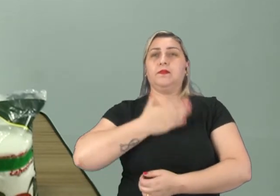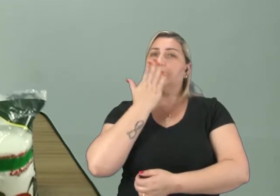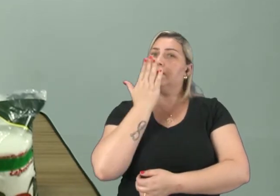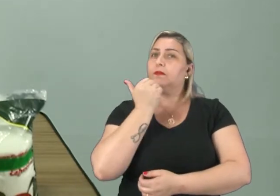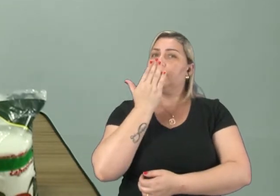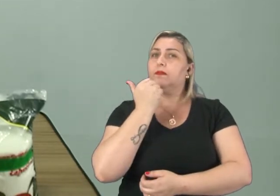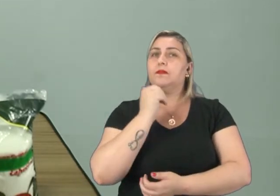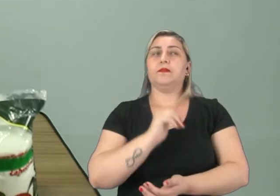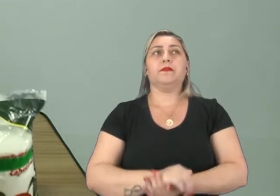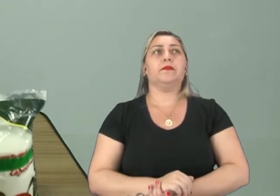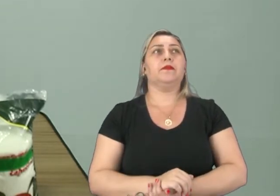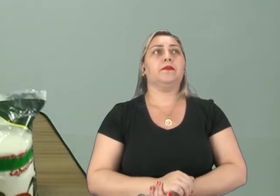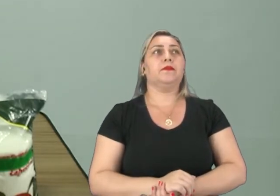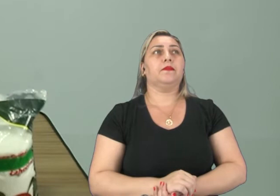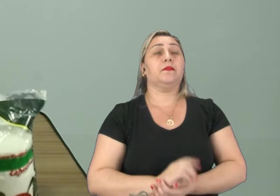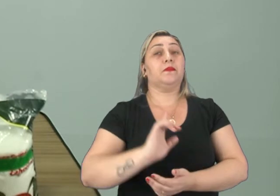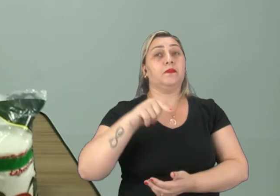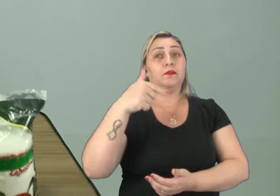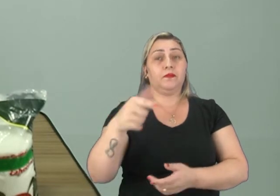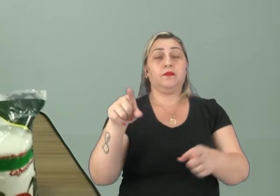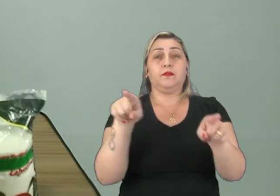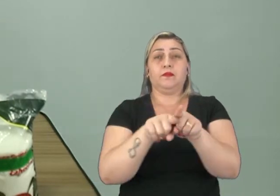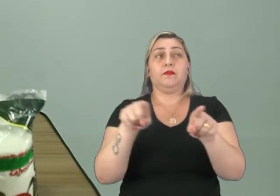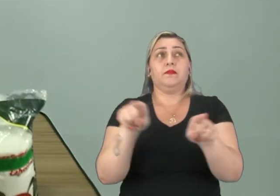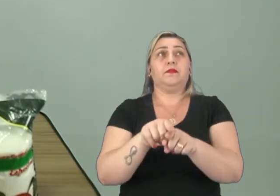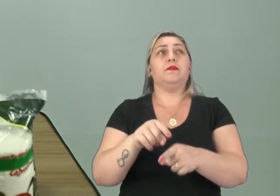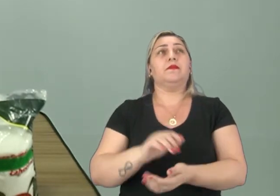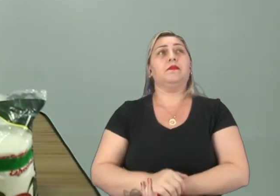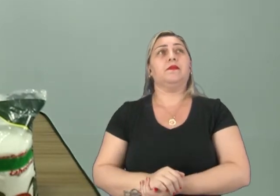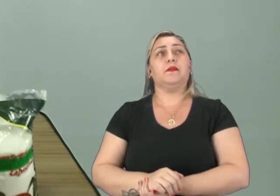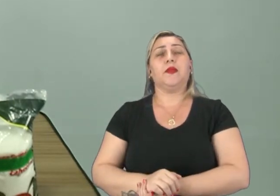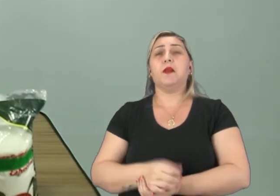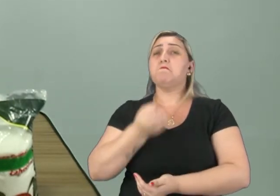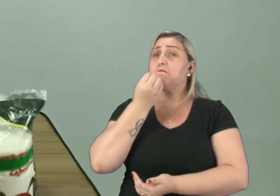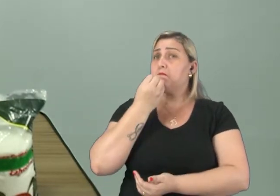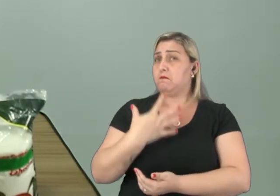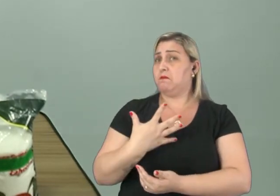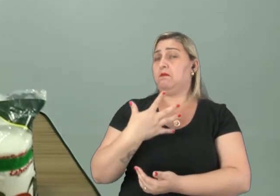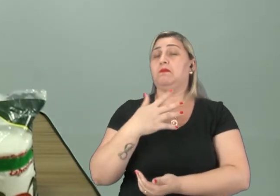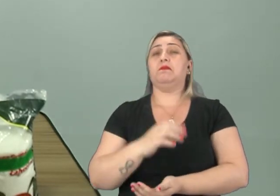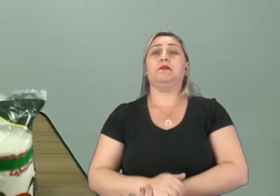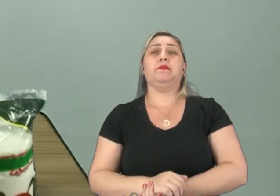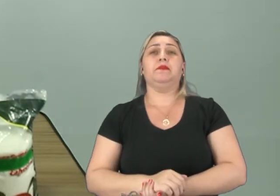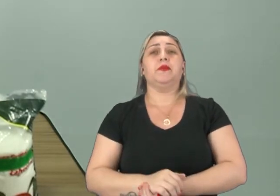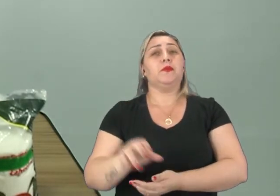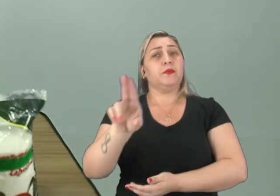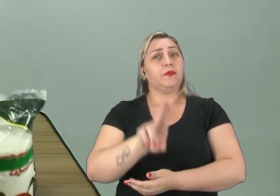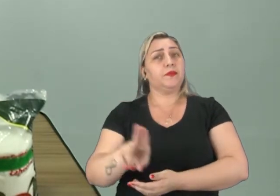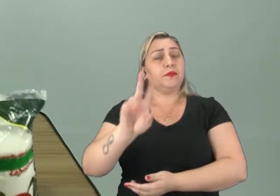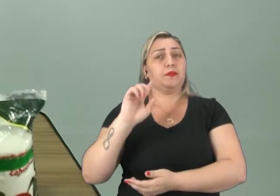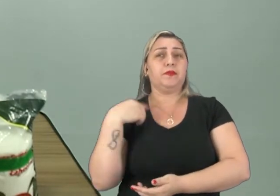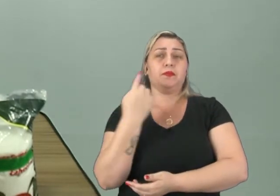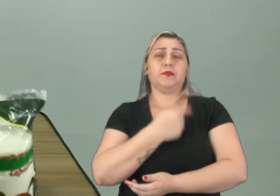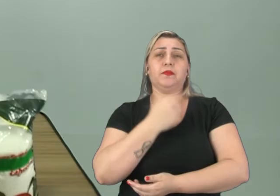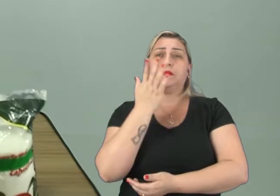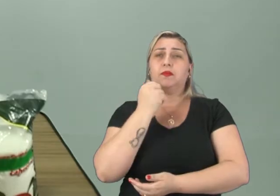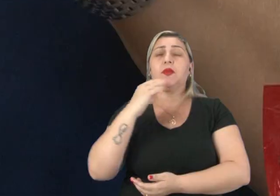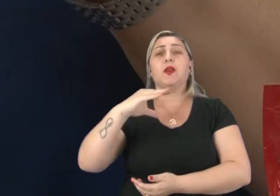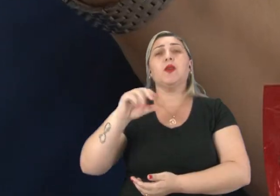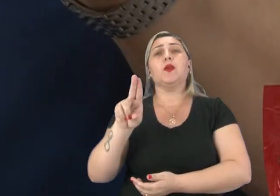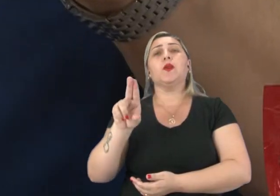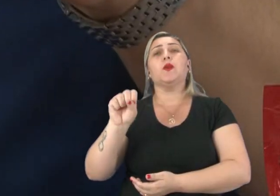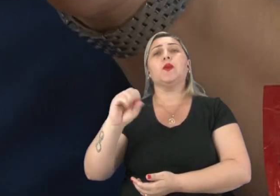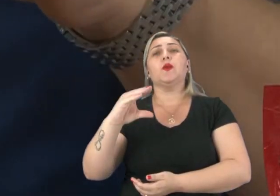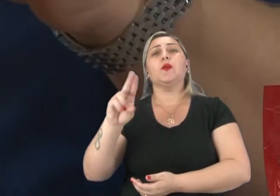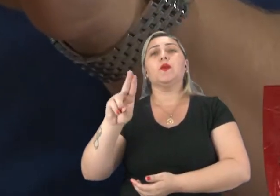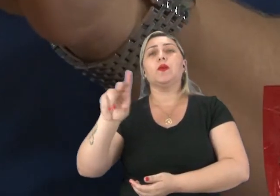né? Outra coisa também que nós temos aqui, que é muito usado na nossa culinária, é o